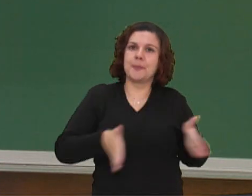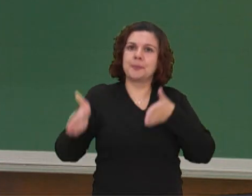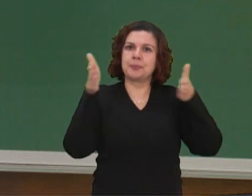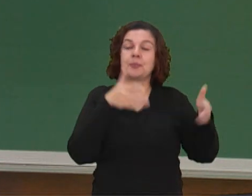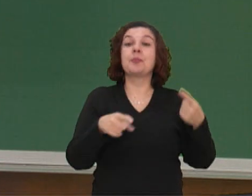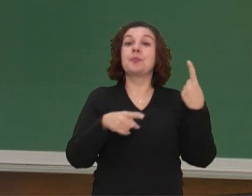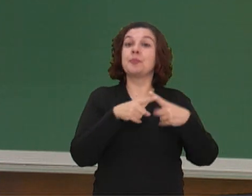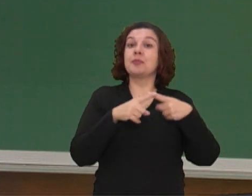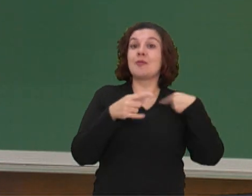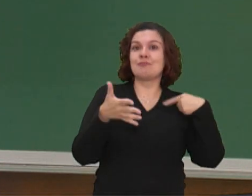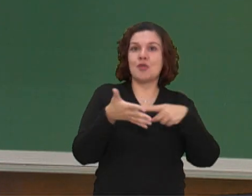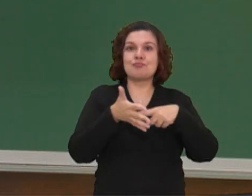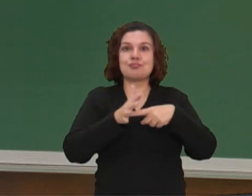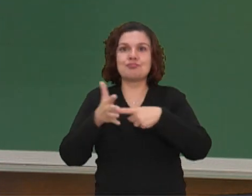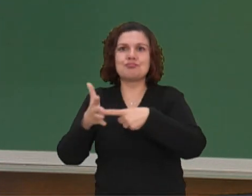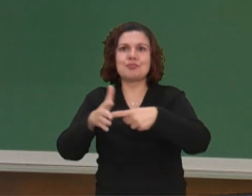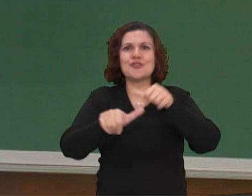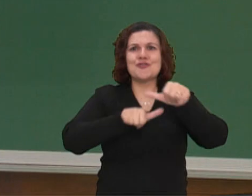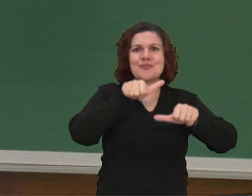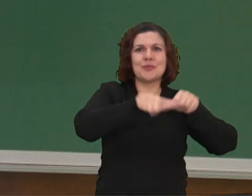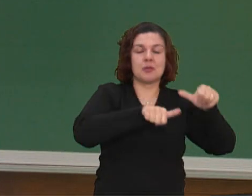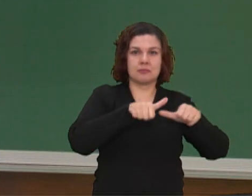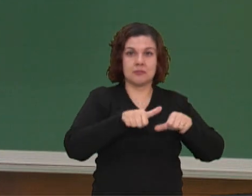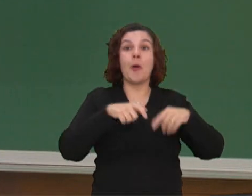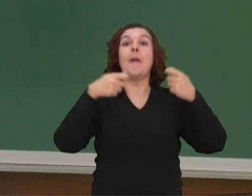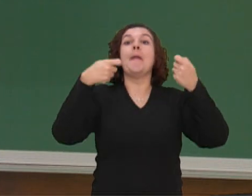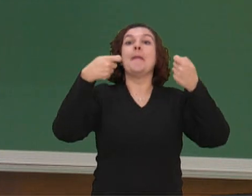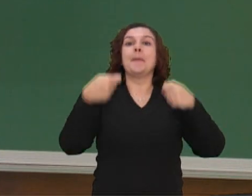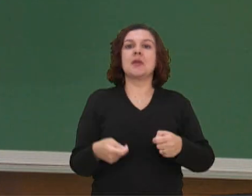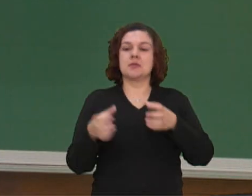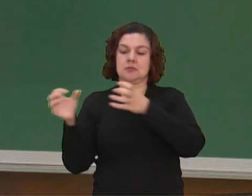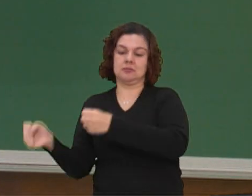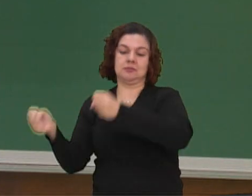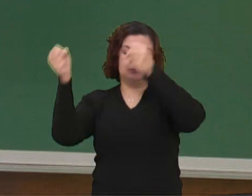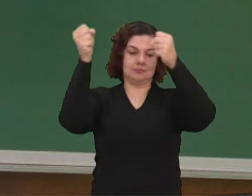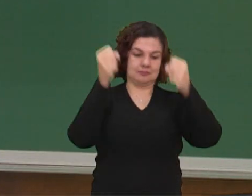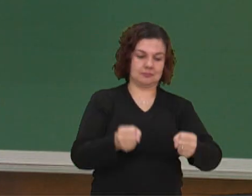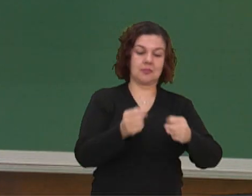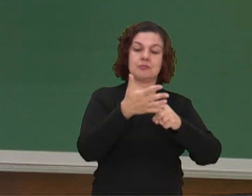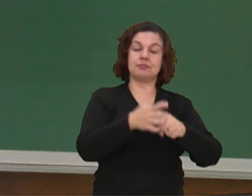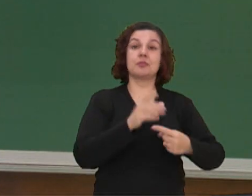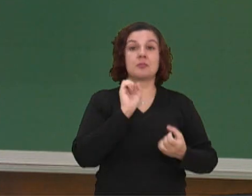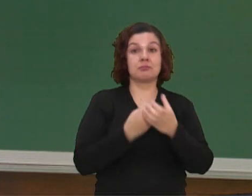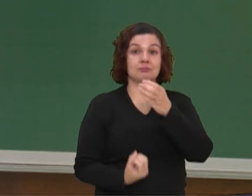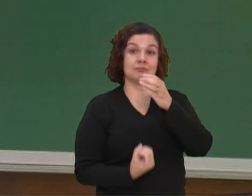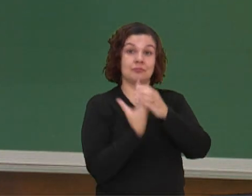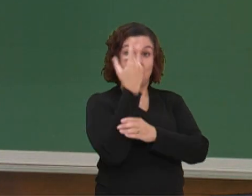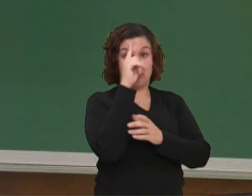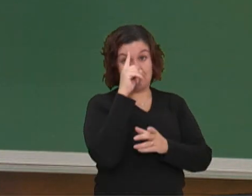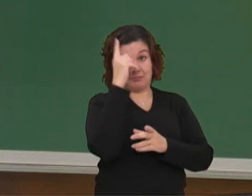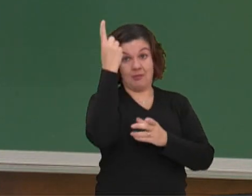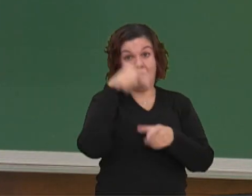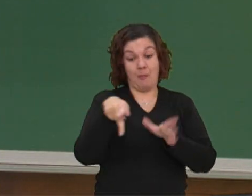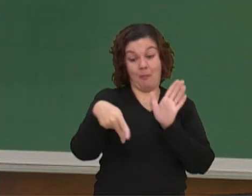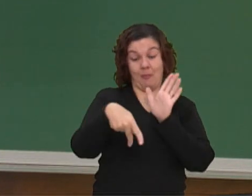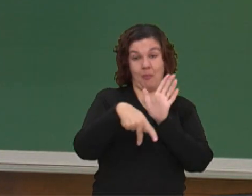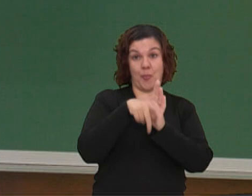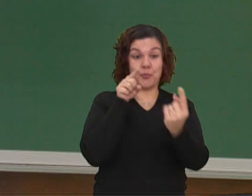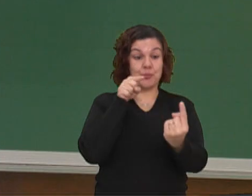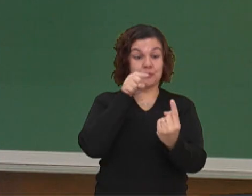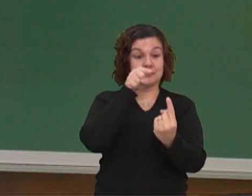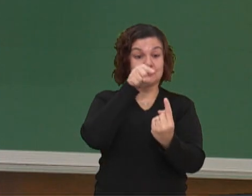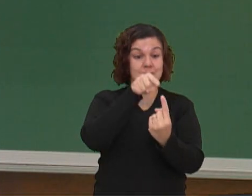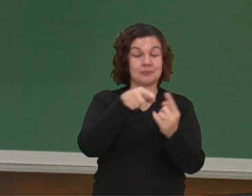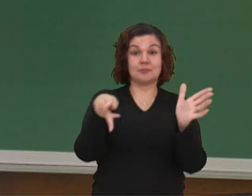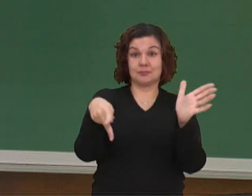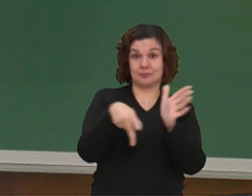isso, a necessidade de ser empregado. Essas novas invenções são, a ideia é que elas façam parte das